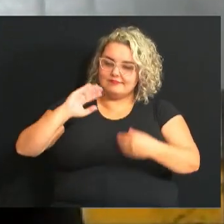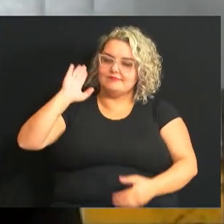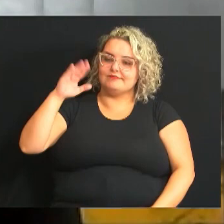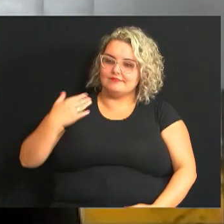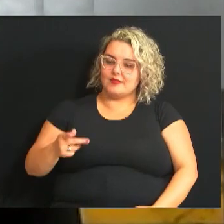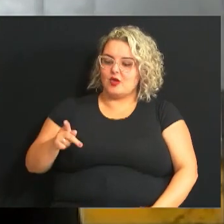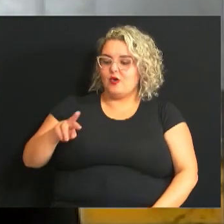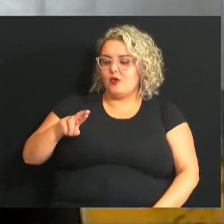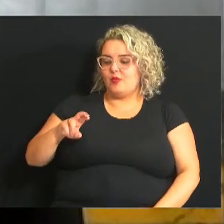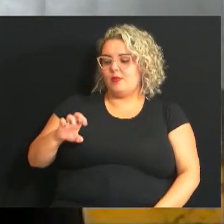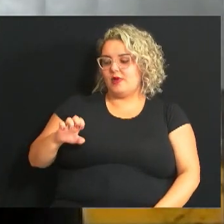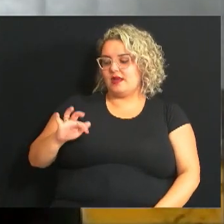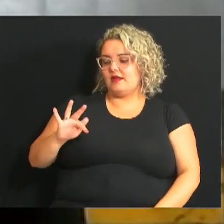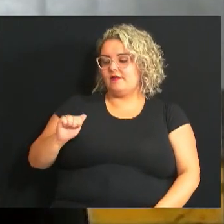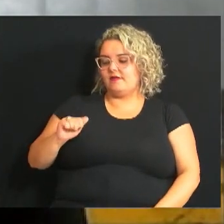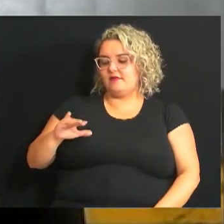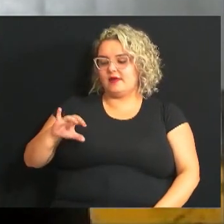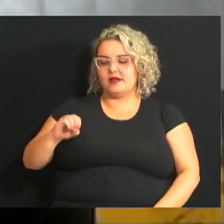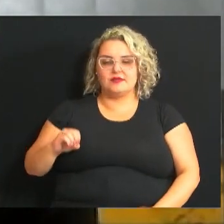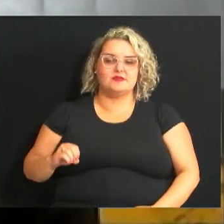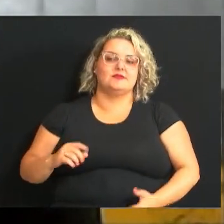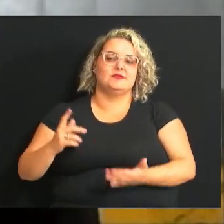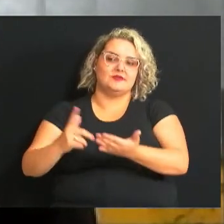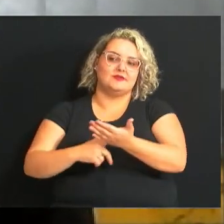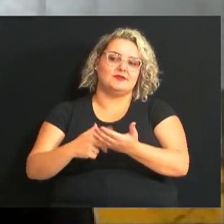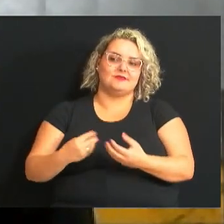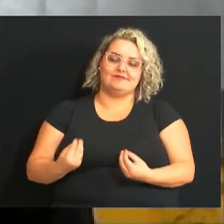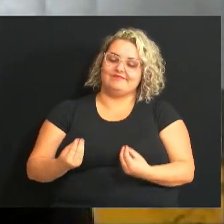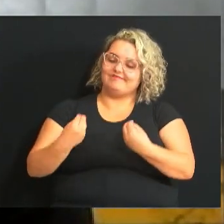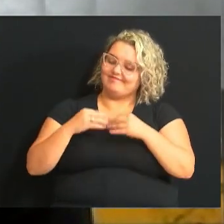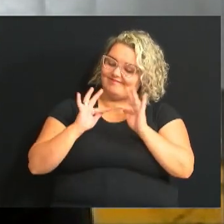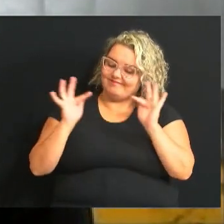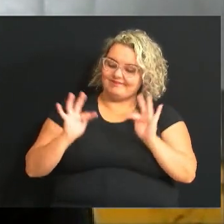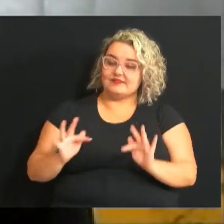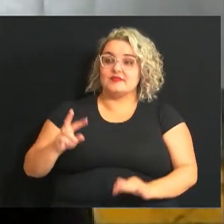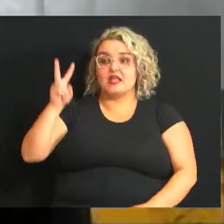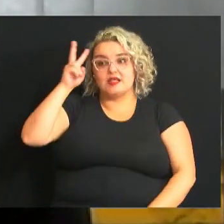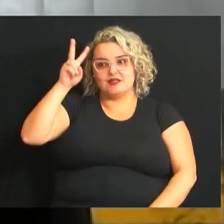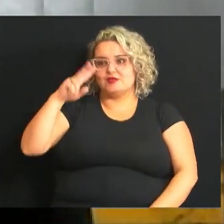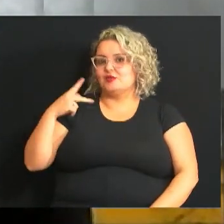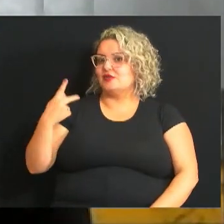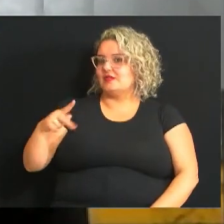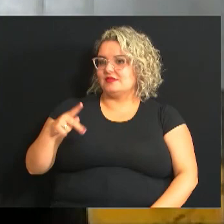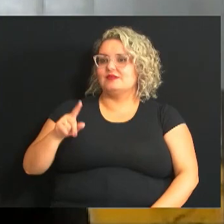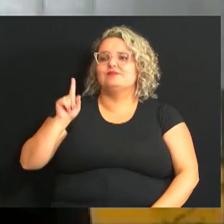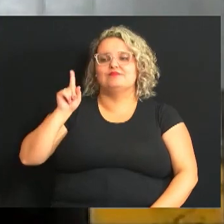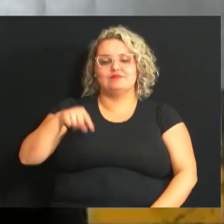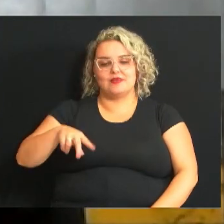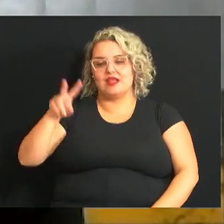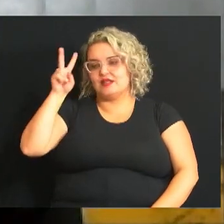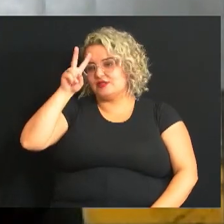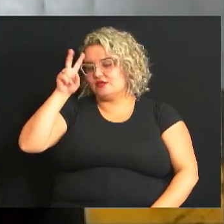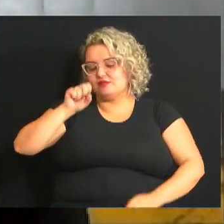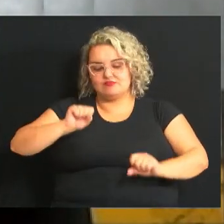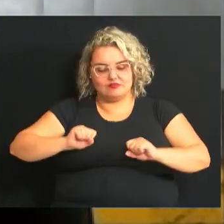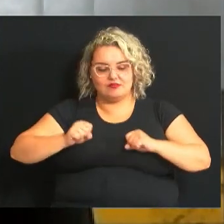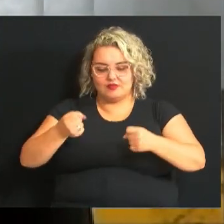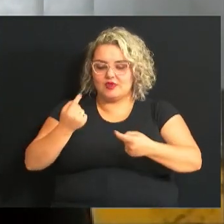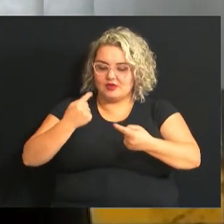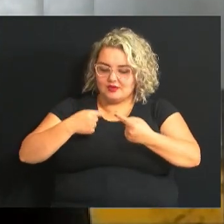do livro, que me deixou muito feliz, porque a história dele aí é uma história repleta ali de lutas e superação,